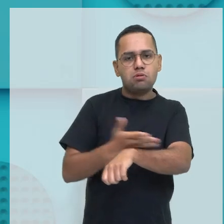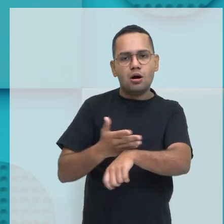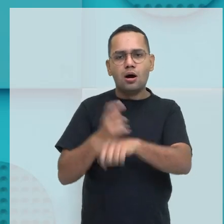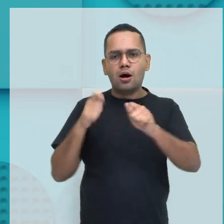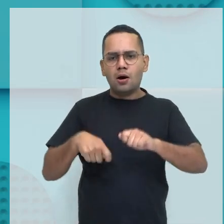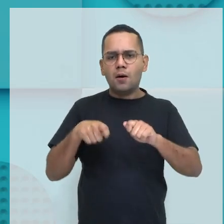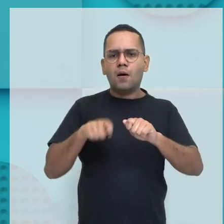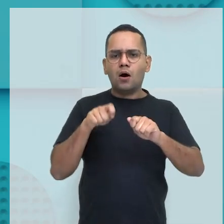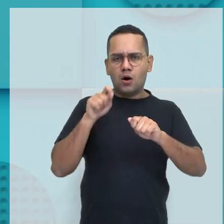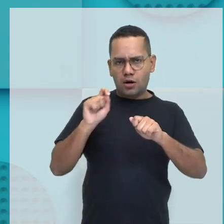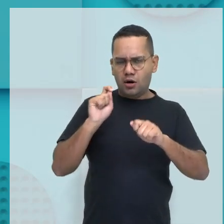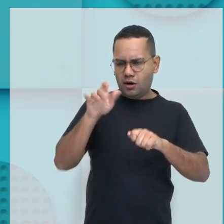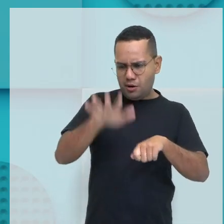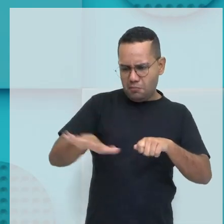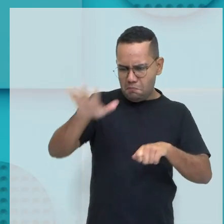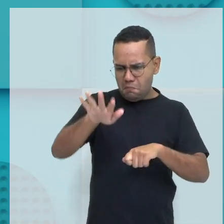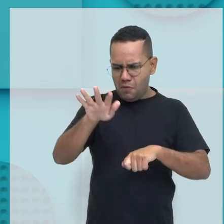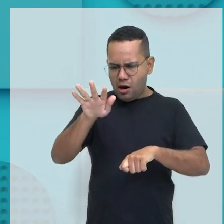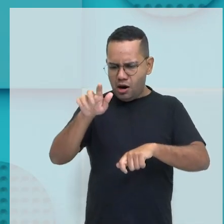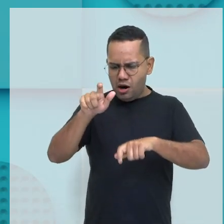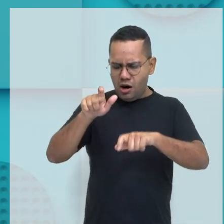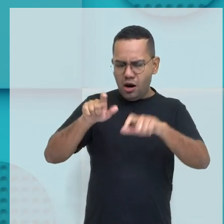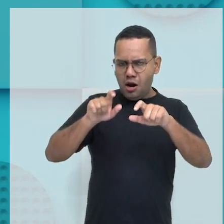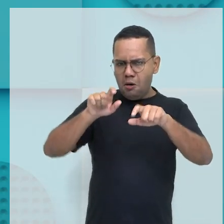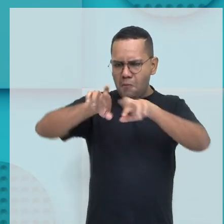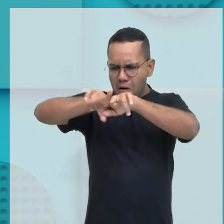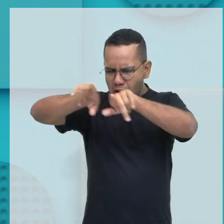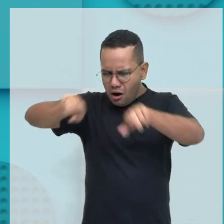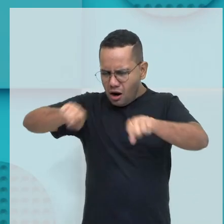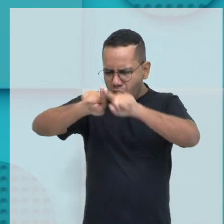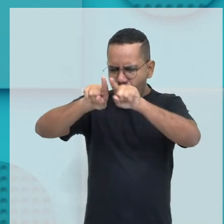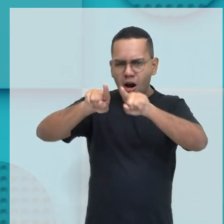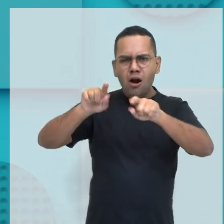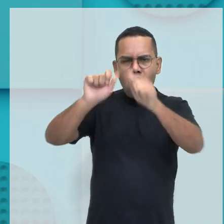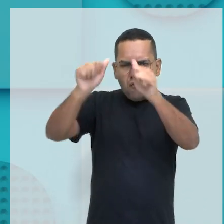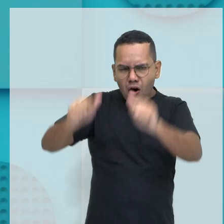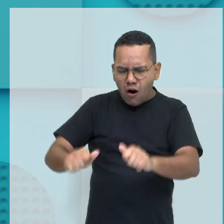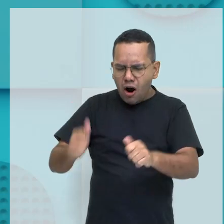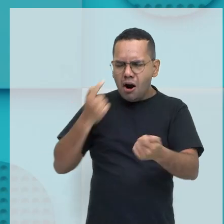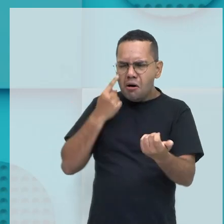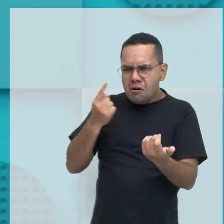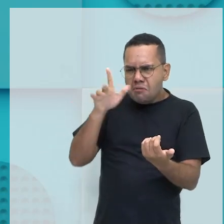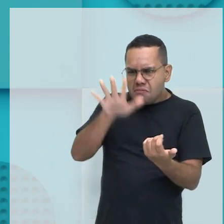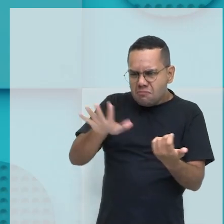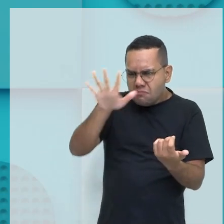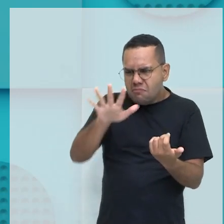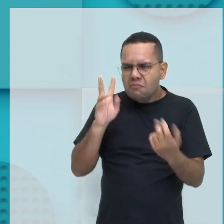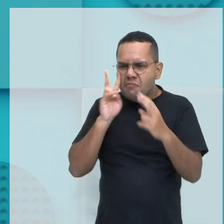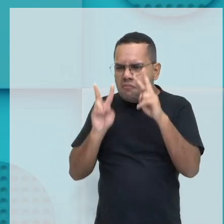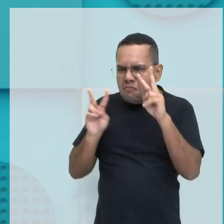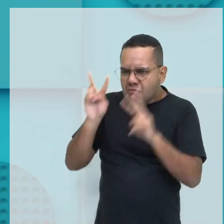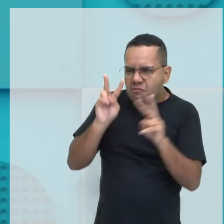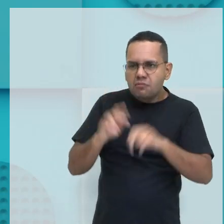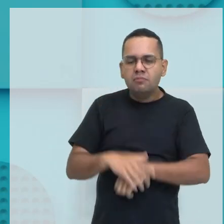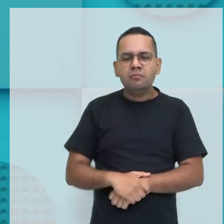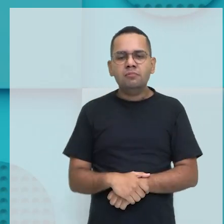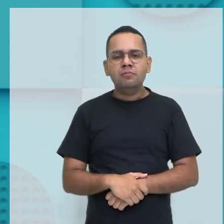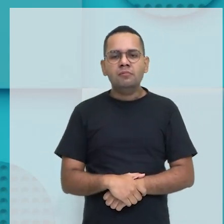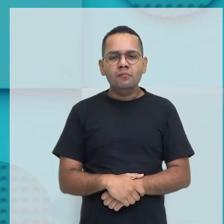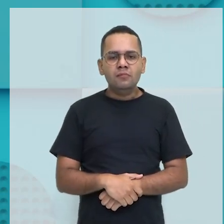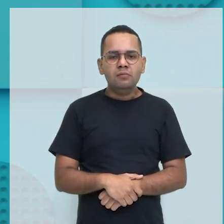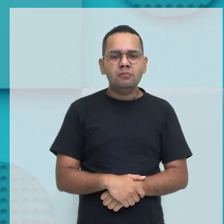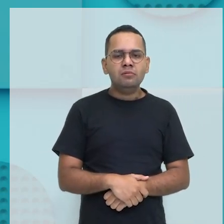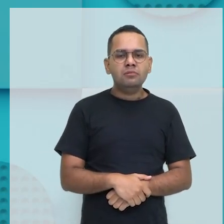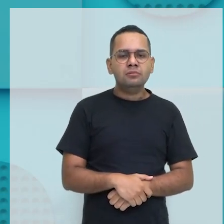se modificando, né? Estão se movendo ali, e aí você fica, que é aquela ilusão de óptica, certo? E